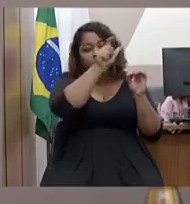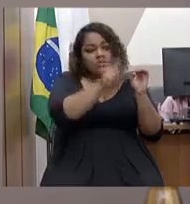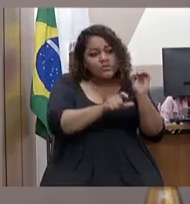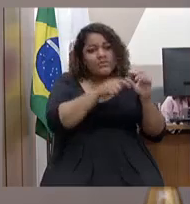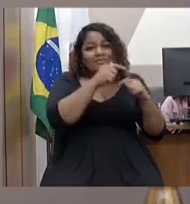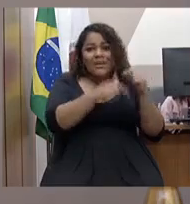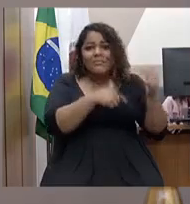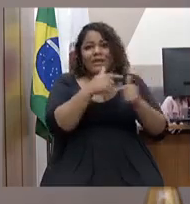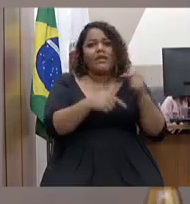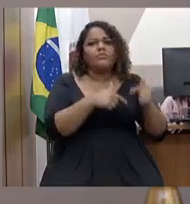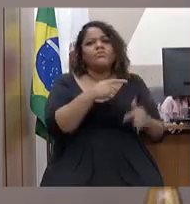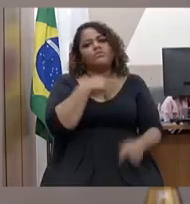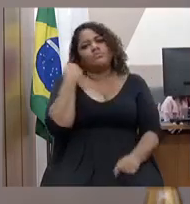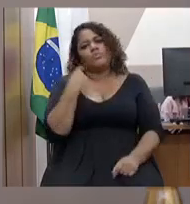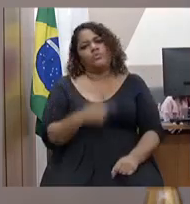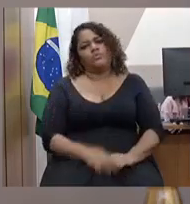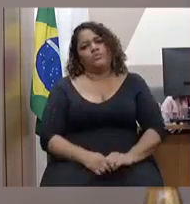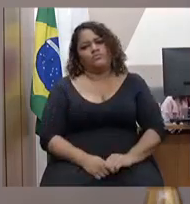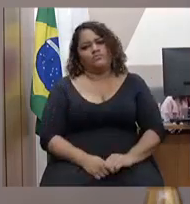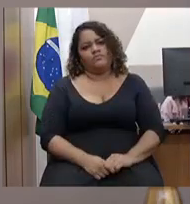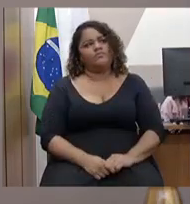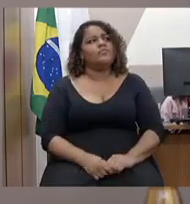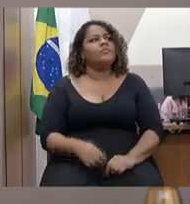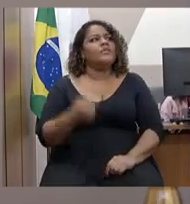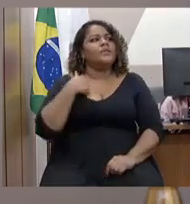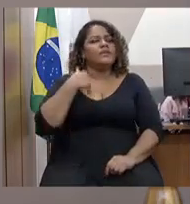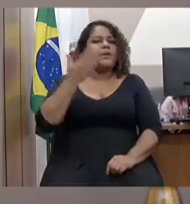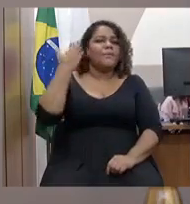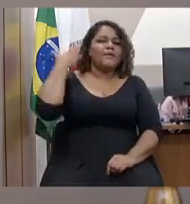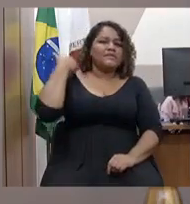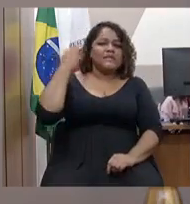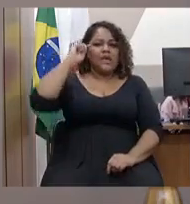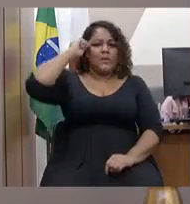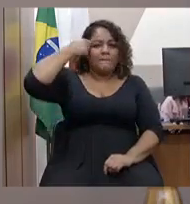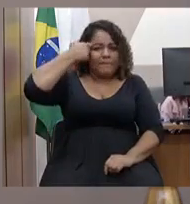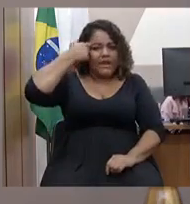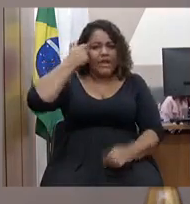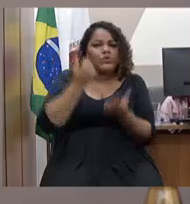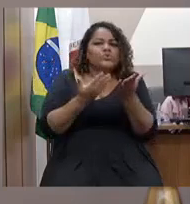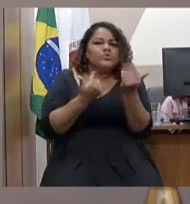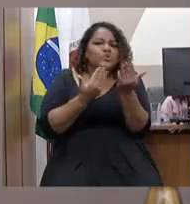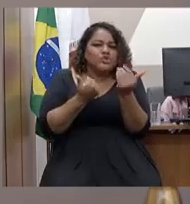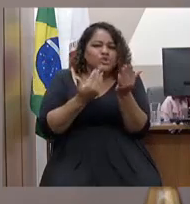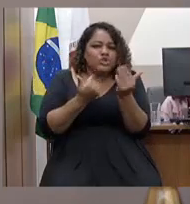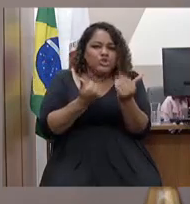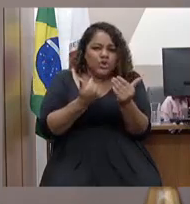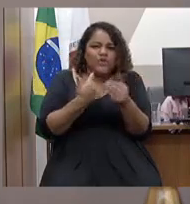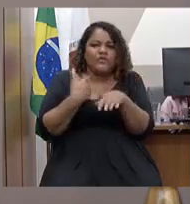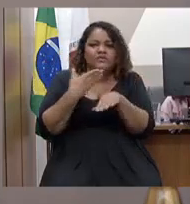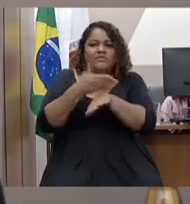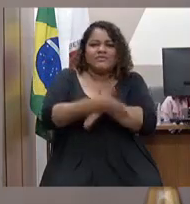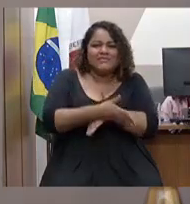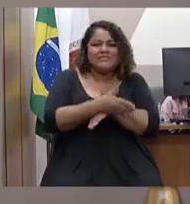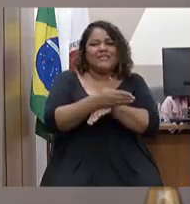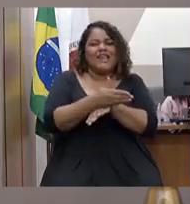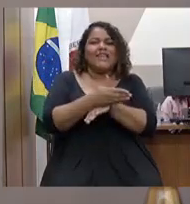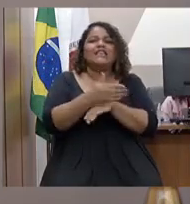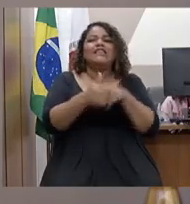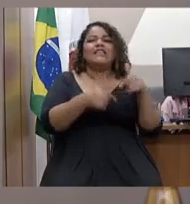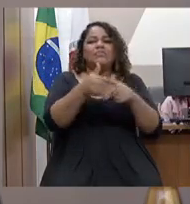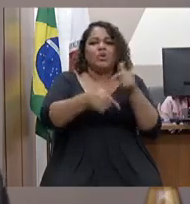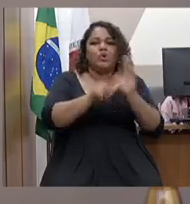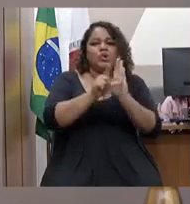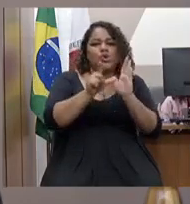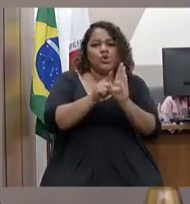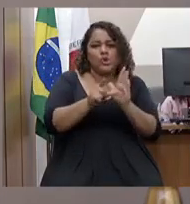um rapazinho pretinho que entrei numa marcenaria com 12 anos de idade não há um trabalhador